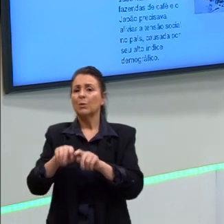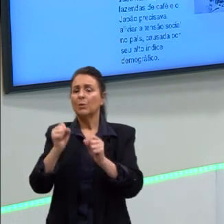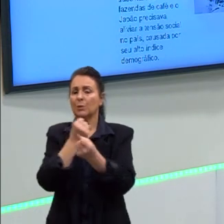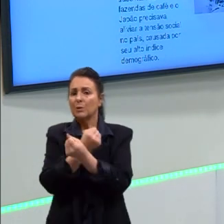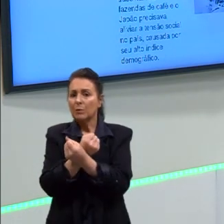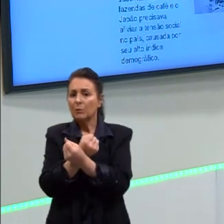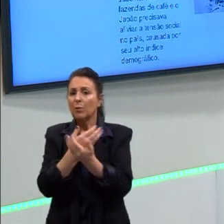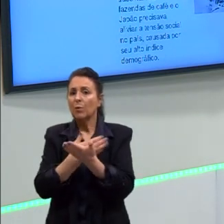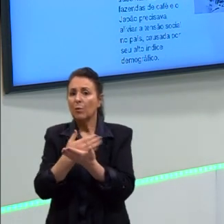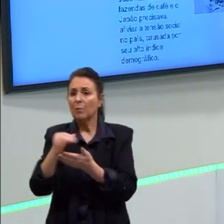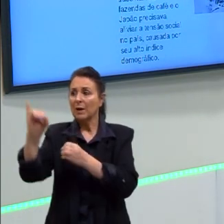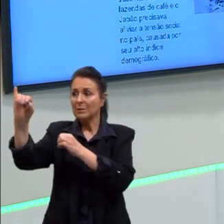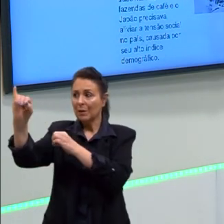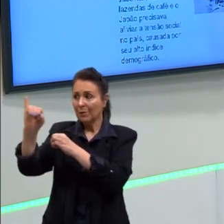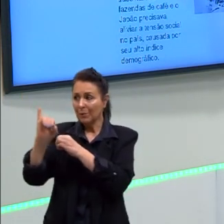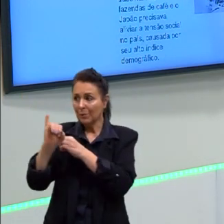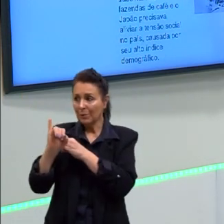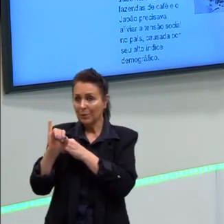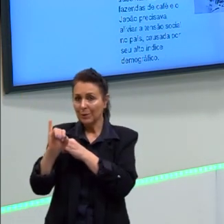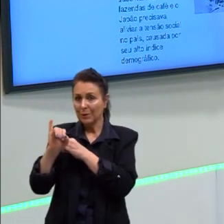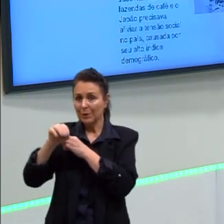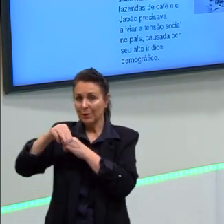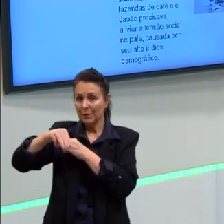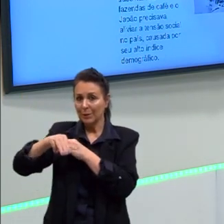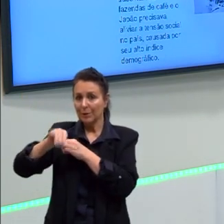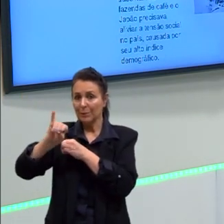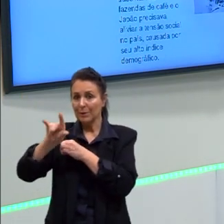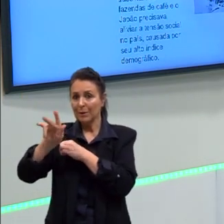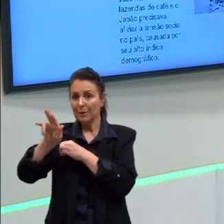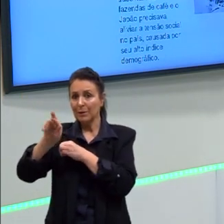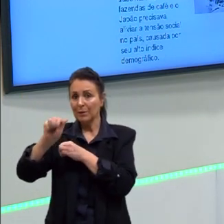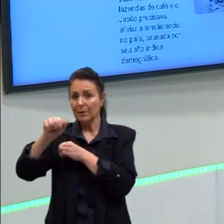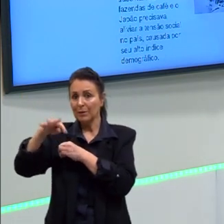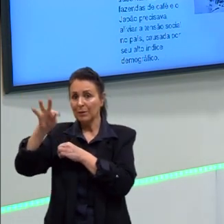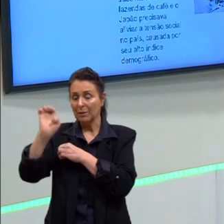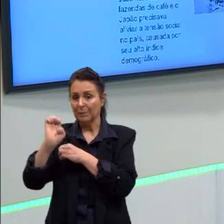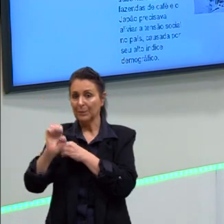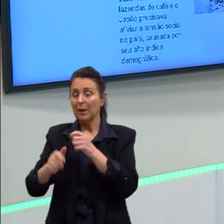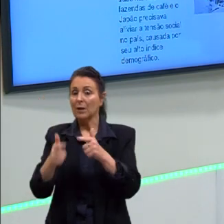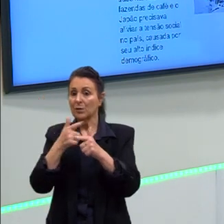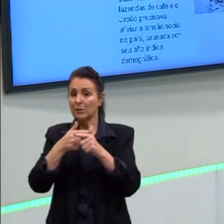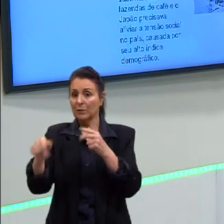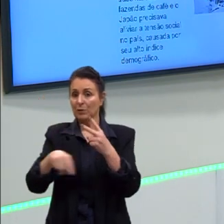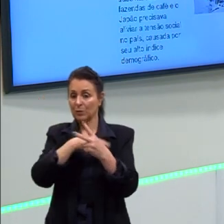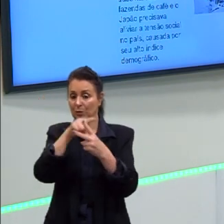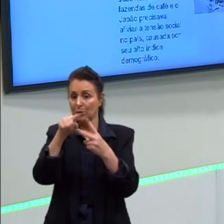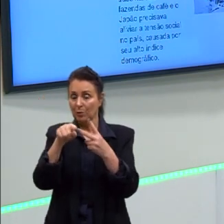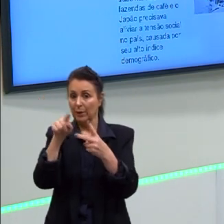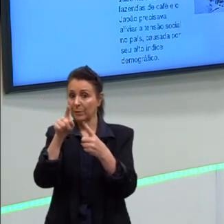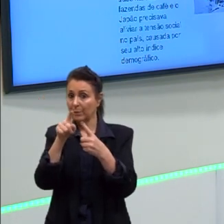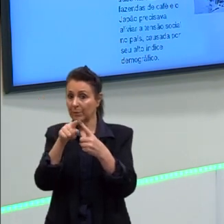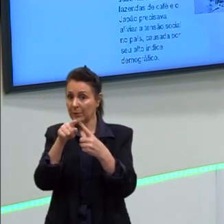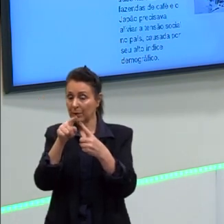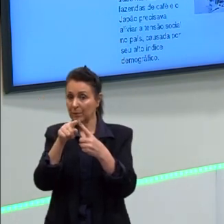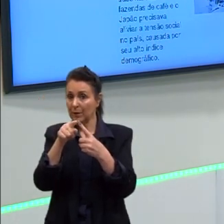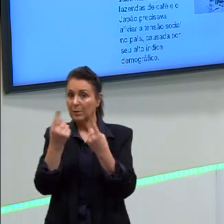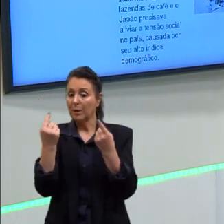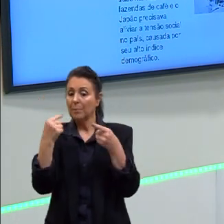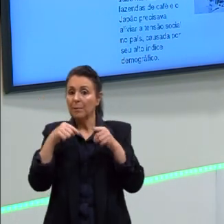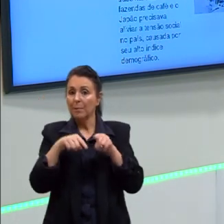e o Imigrante ele é dividido em duas grandes formas primeiro aquela imigração é de